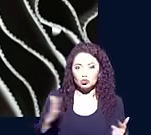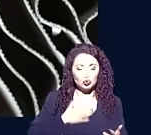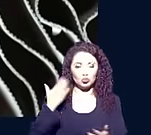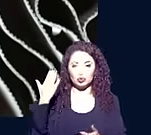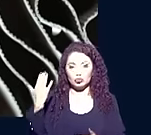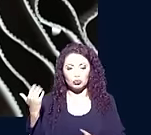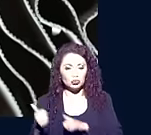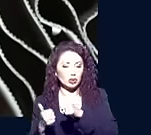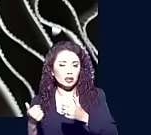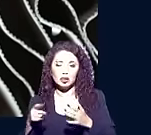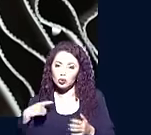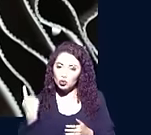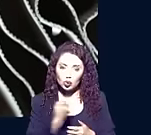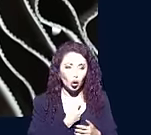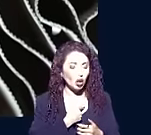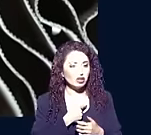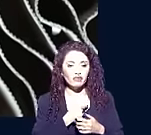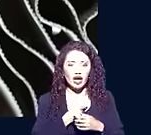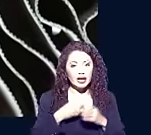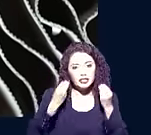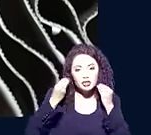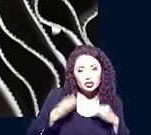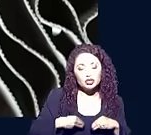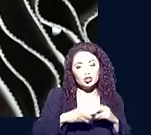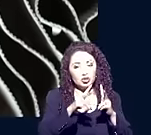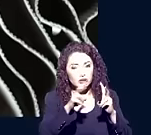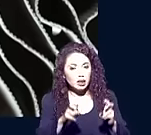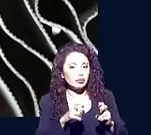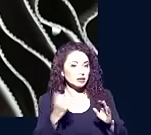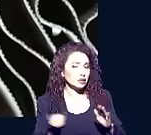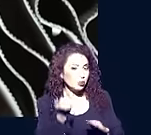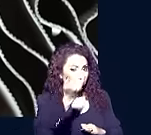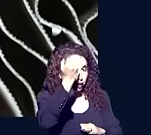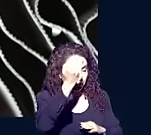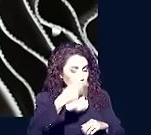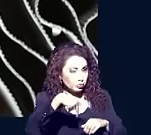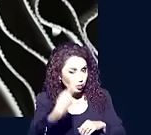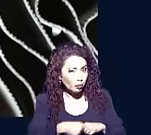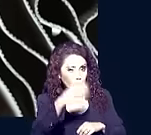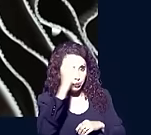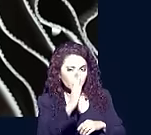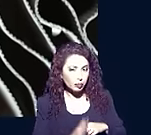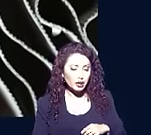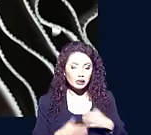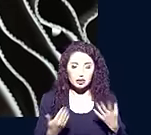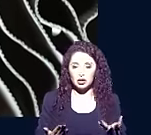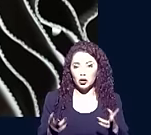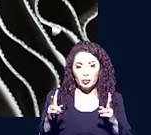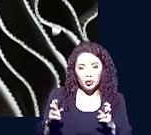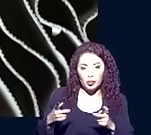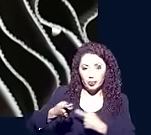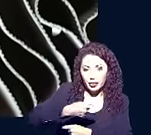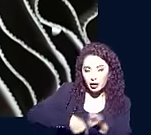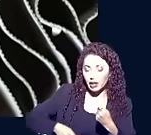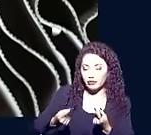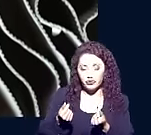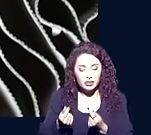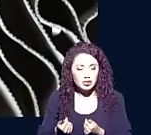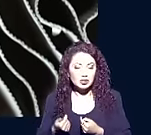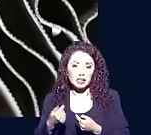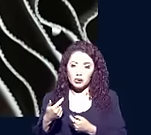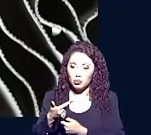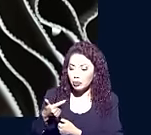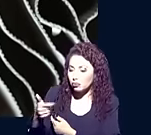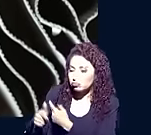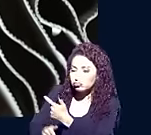pautas que são caras para o país não são para nós nem para mim nem para o mercado financeiro nem para quem Ger empregos nem para quem